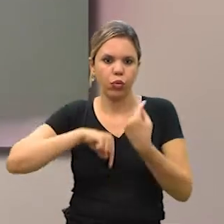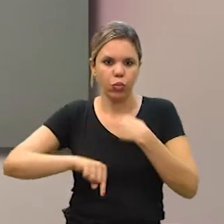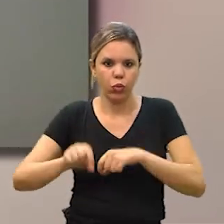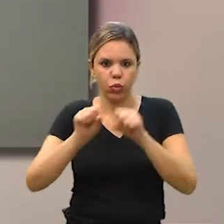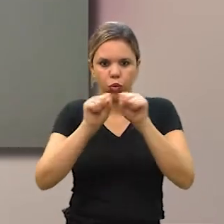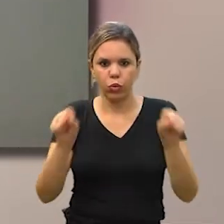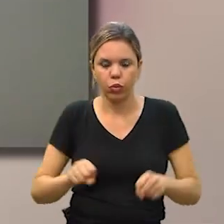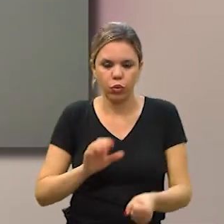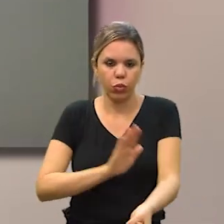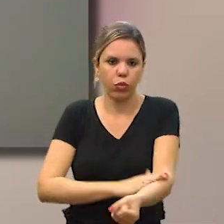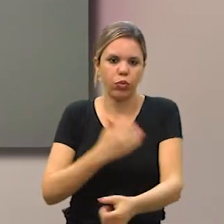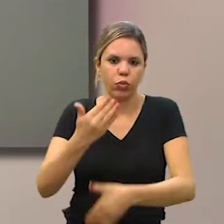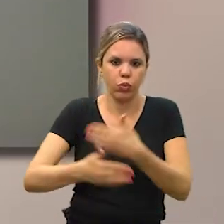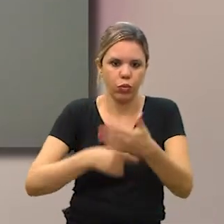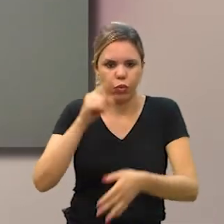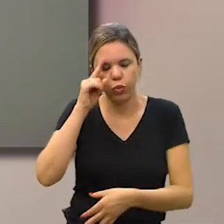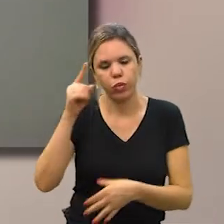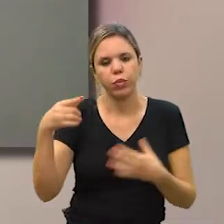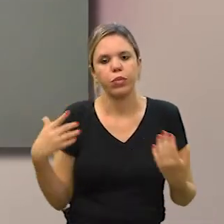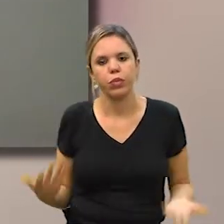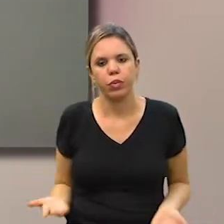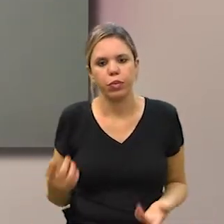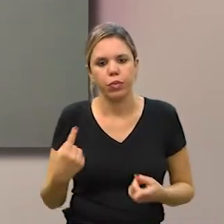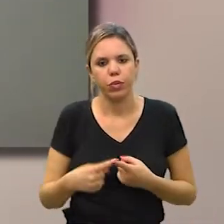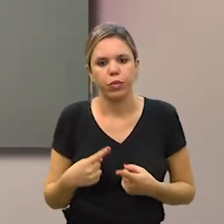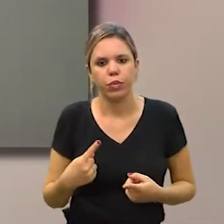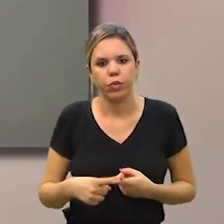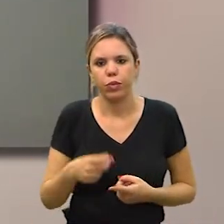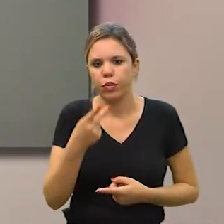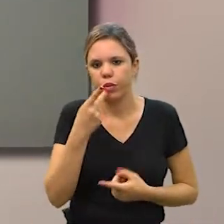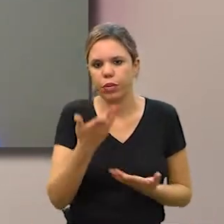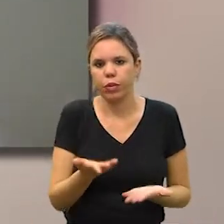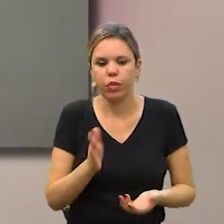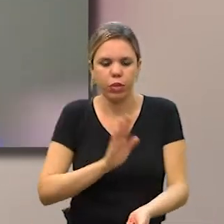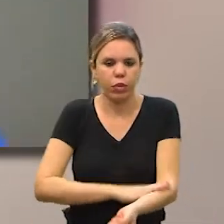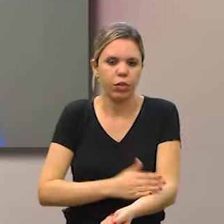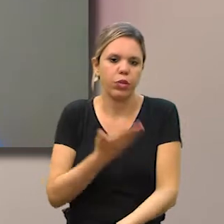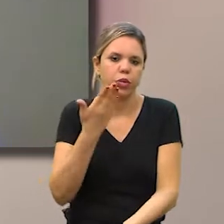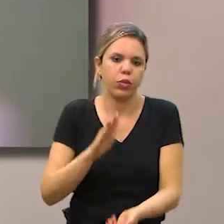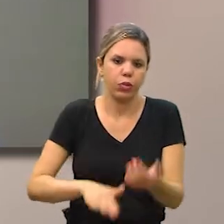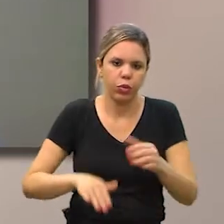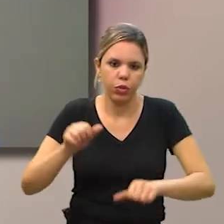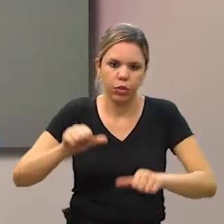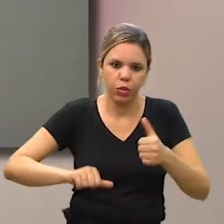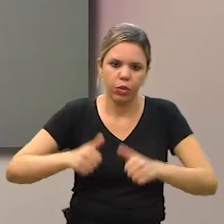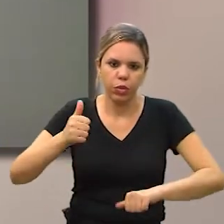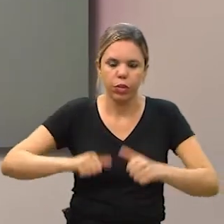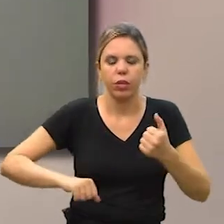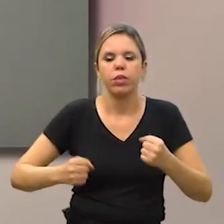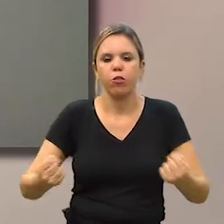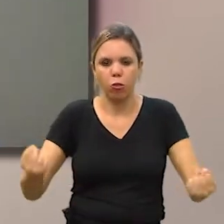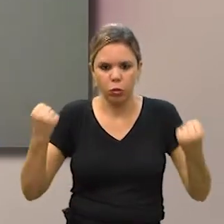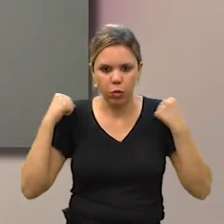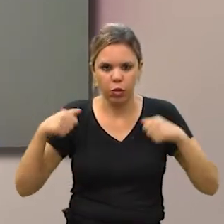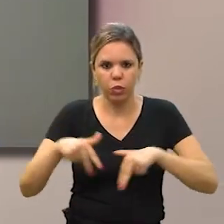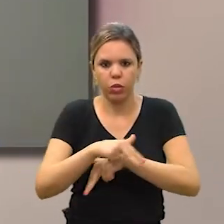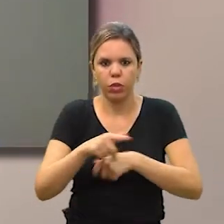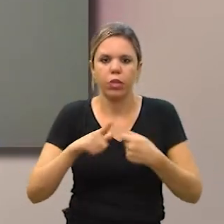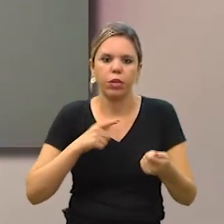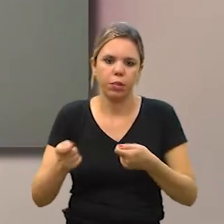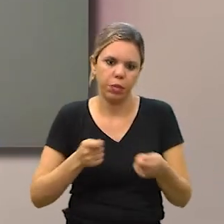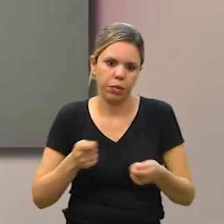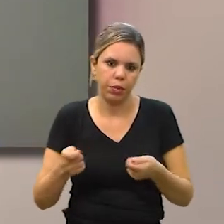que controlam a pressão no nosso dia-a-dia por quê e eu falei como a pressão varia com exercícios existem